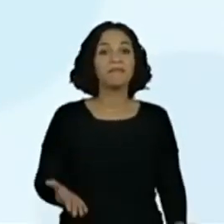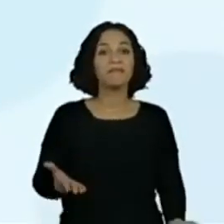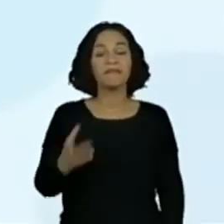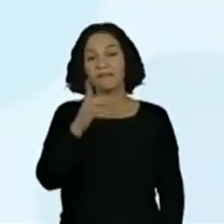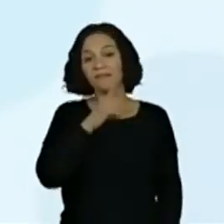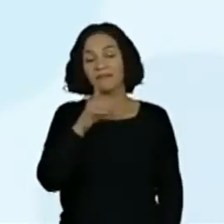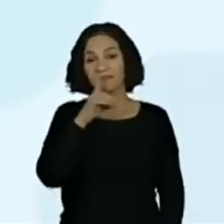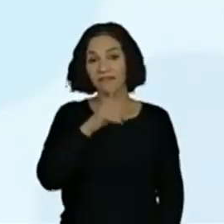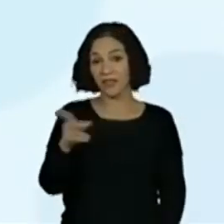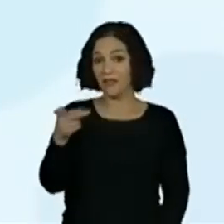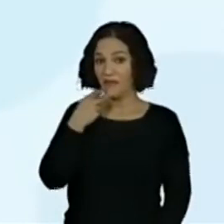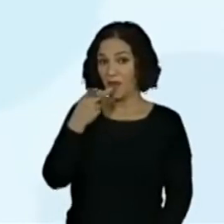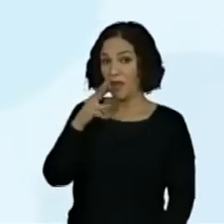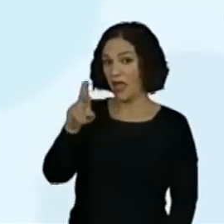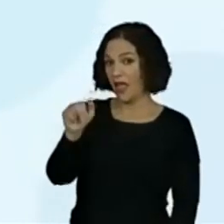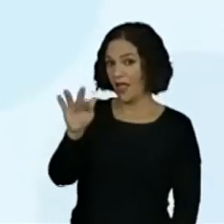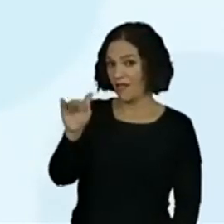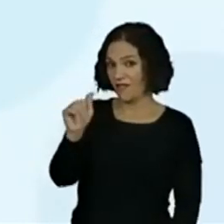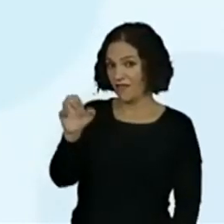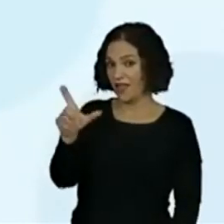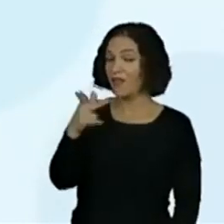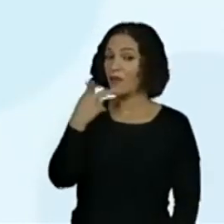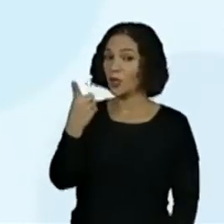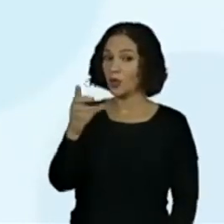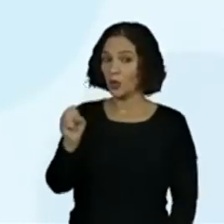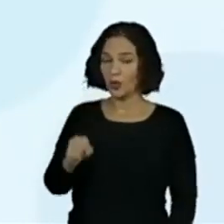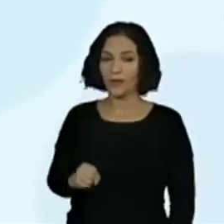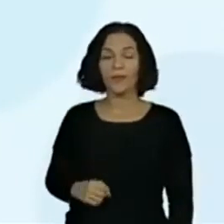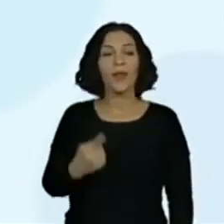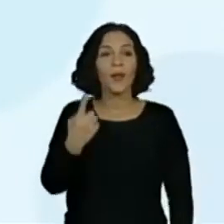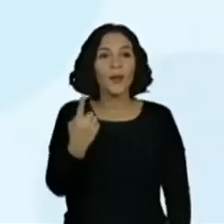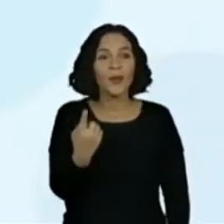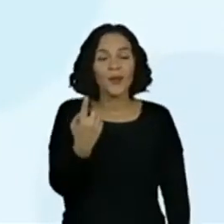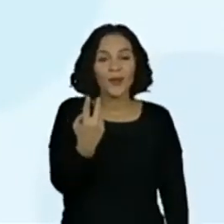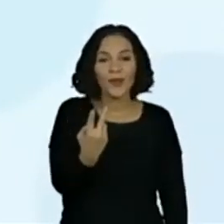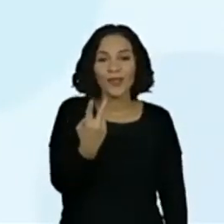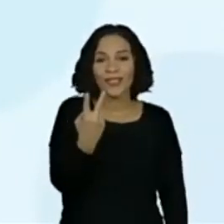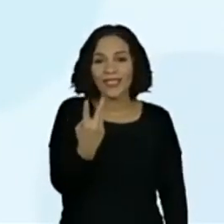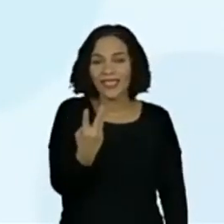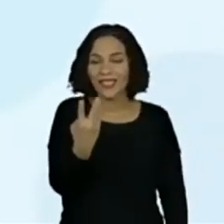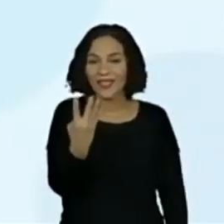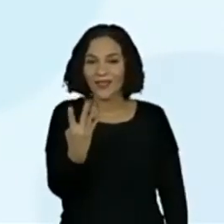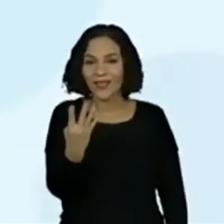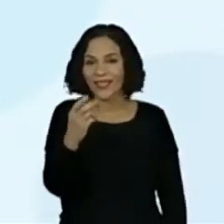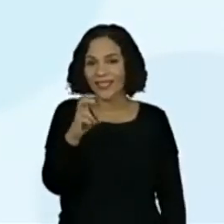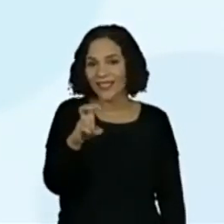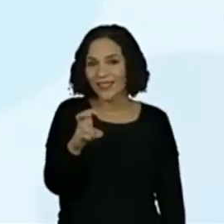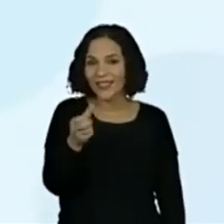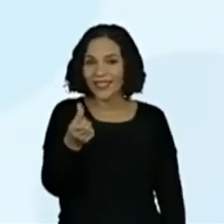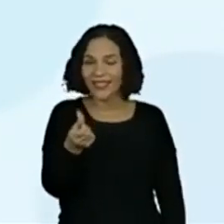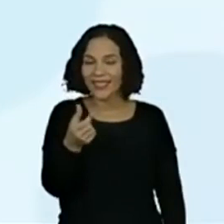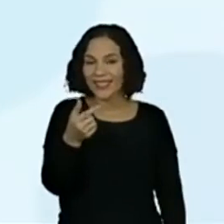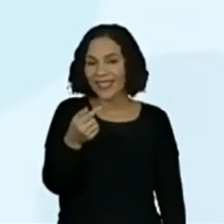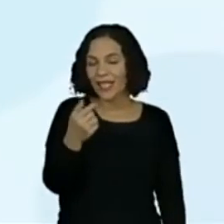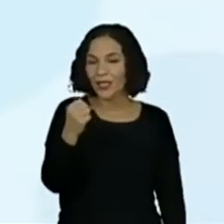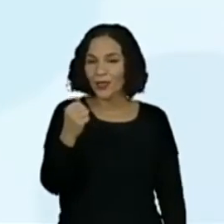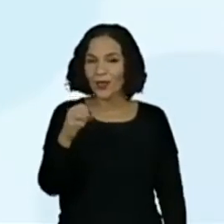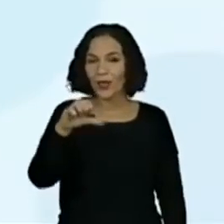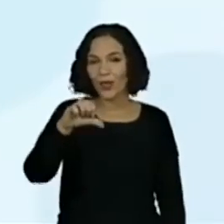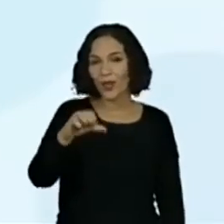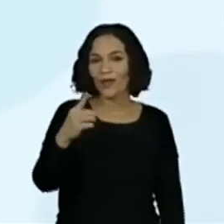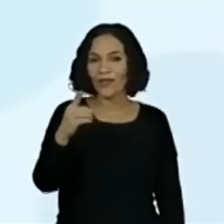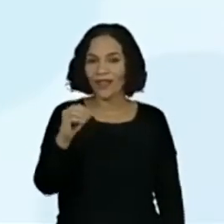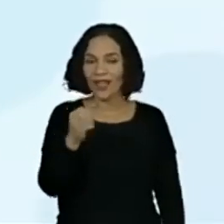Oh, o Rafael disse que 18. Vamos lá. 1, 2, 3, 4, 5, 6, 7,